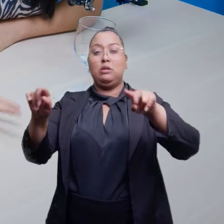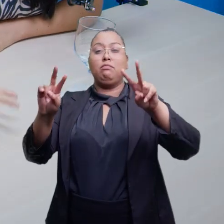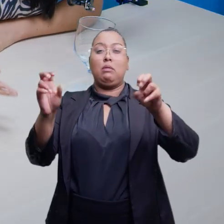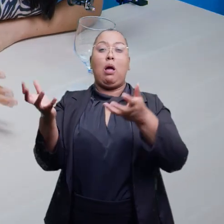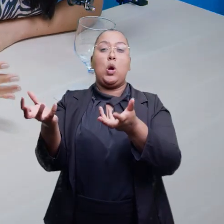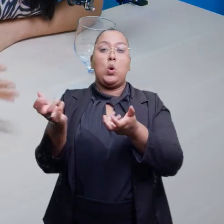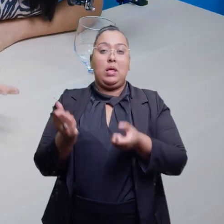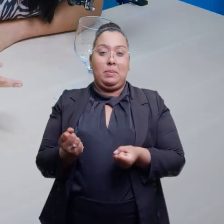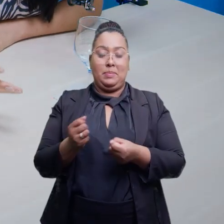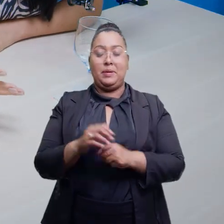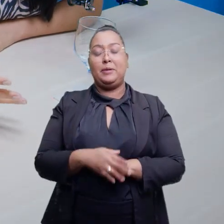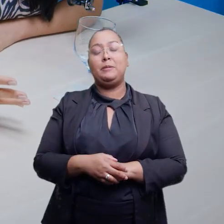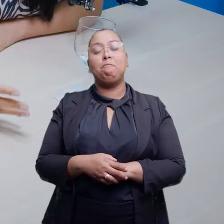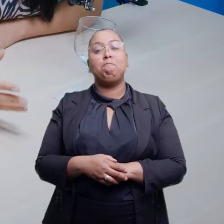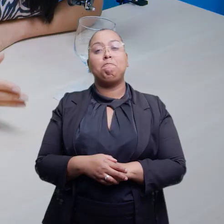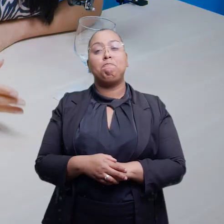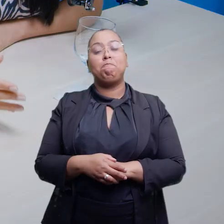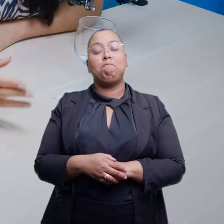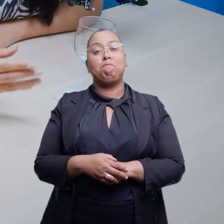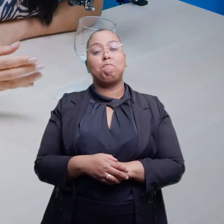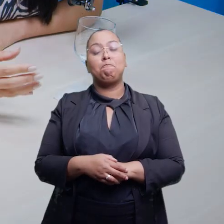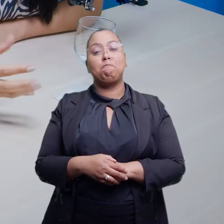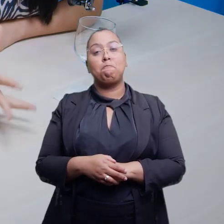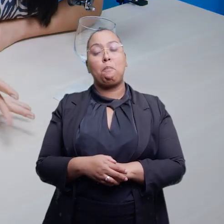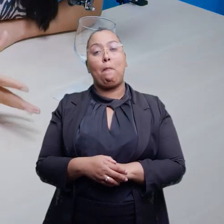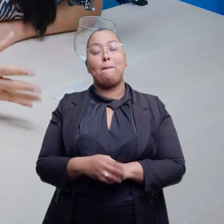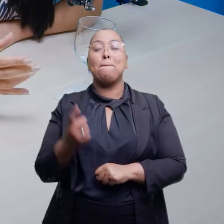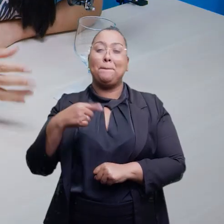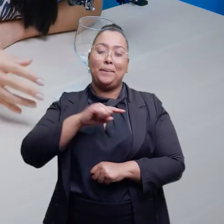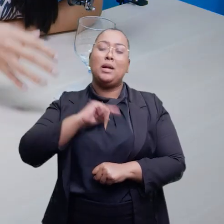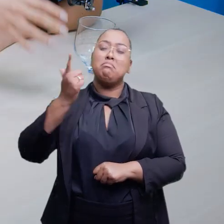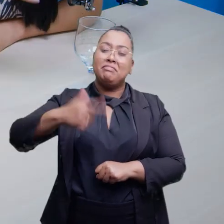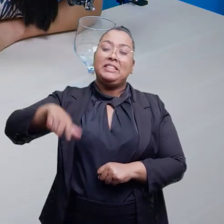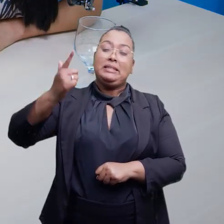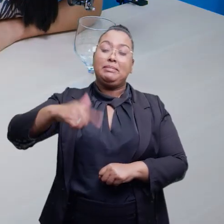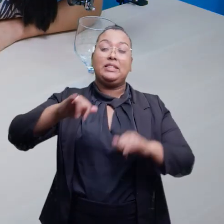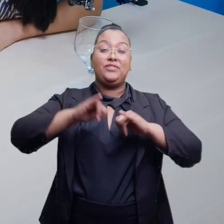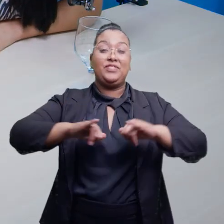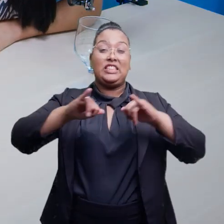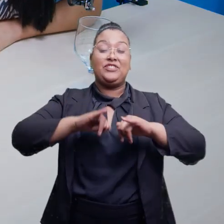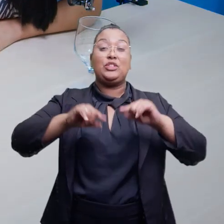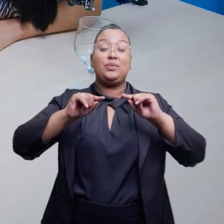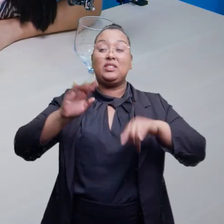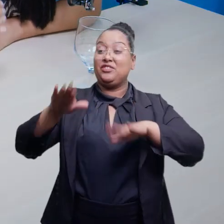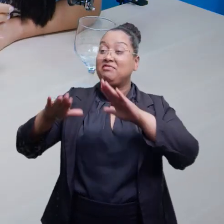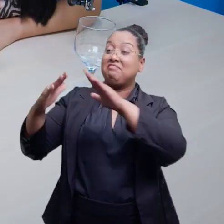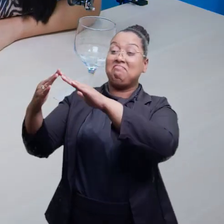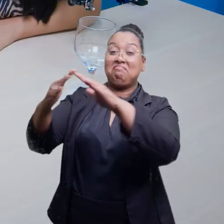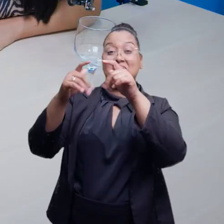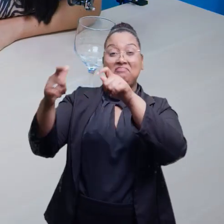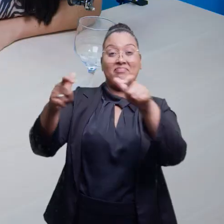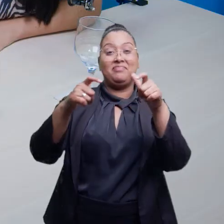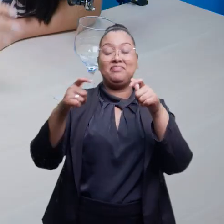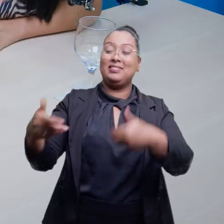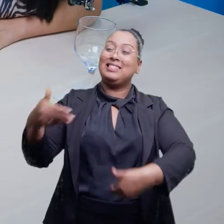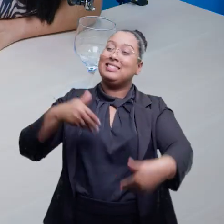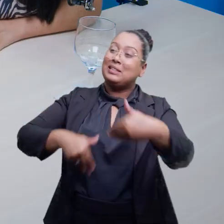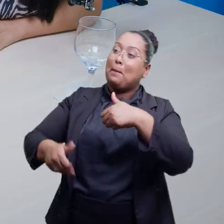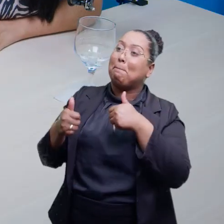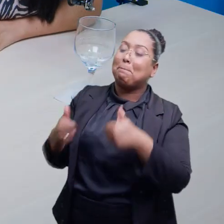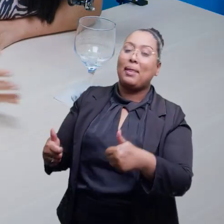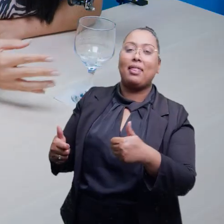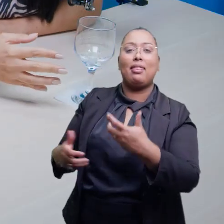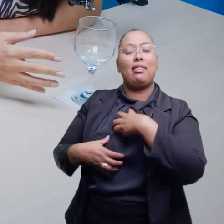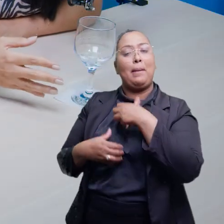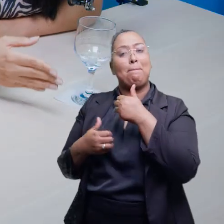por que a gente fala tanto, né, que a instituição não, por mais que você pense no local que você é bem acolhido, que você é bem tratado